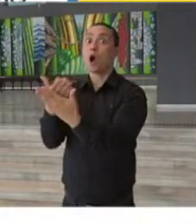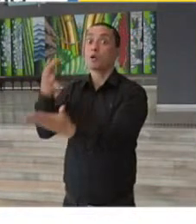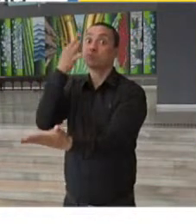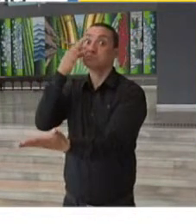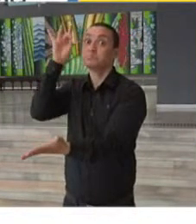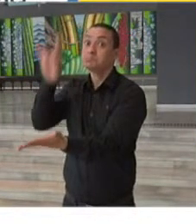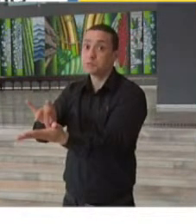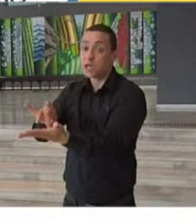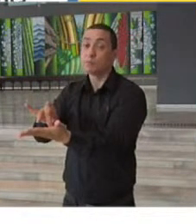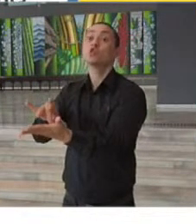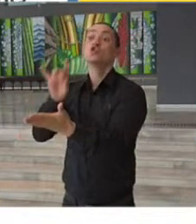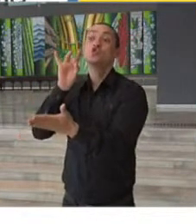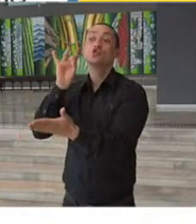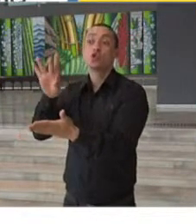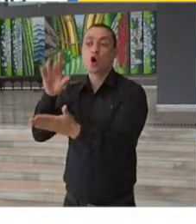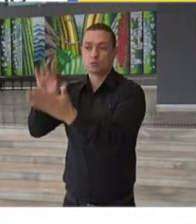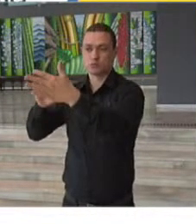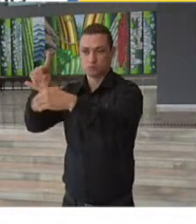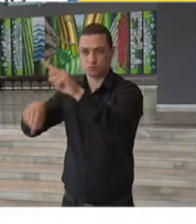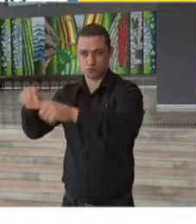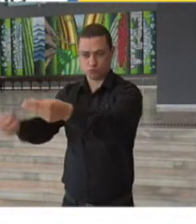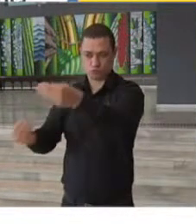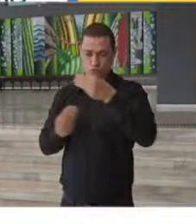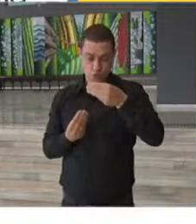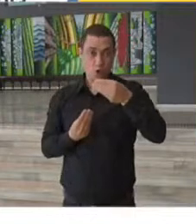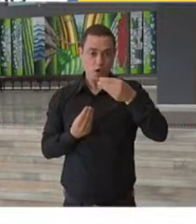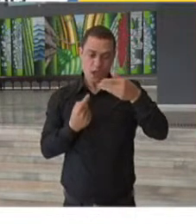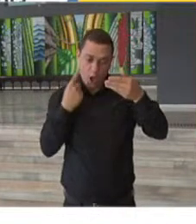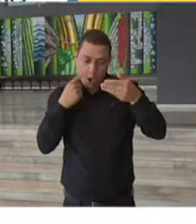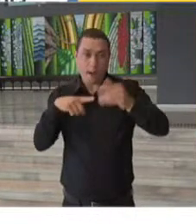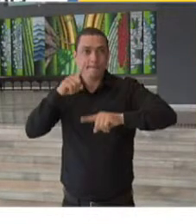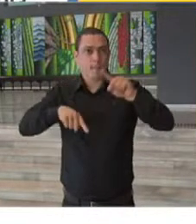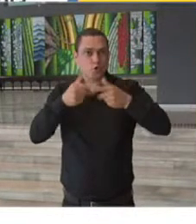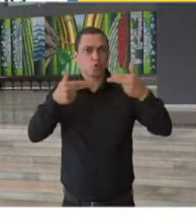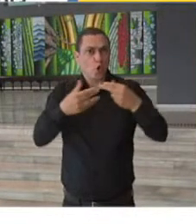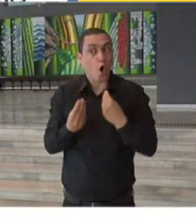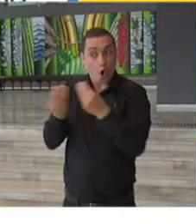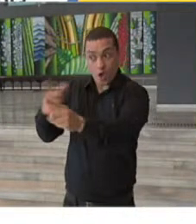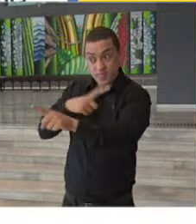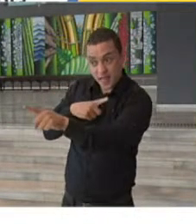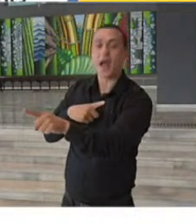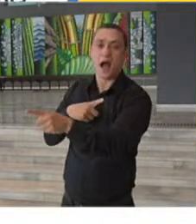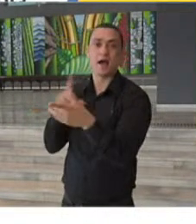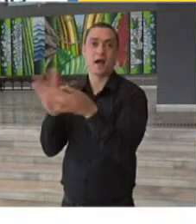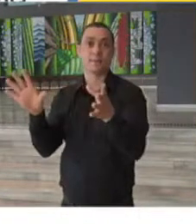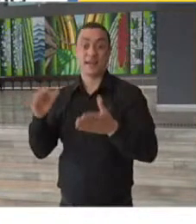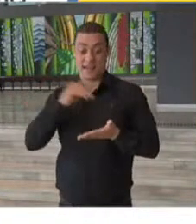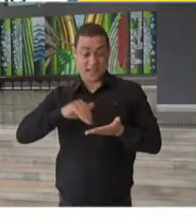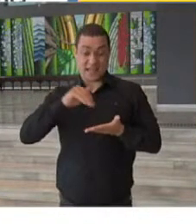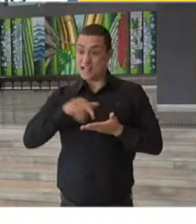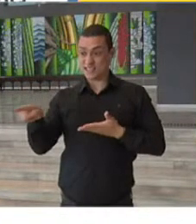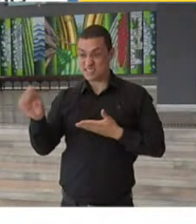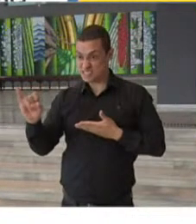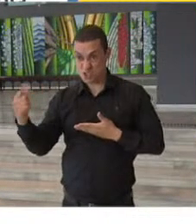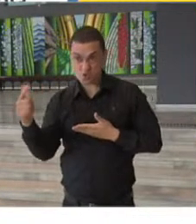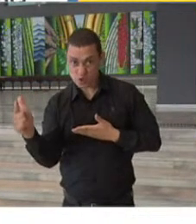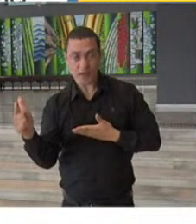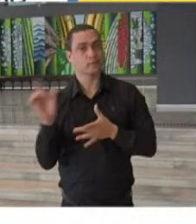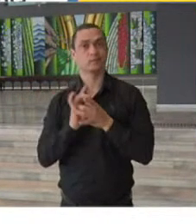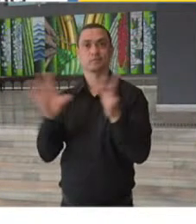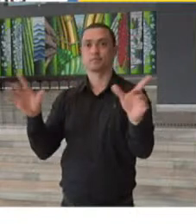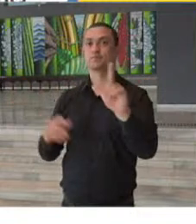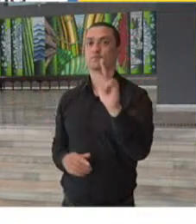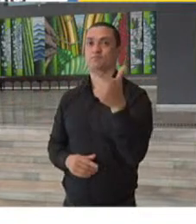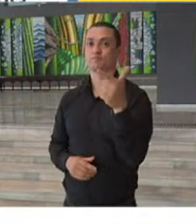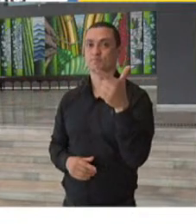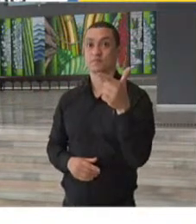somente retornará se tiverem todos os equipamentos, se tiverem todas as condições. A própria secretaria não autorizará retorno de escola